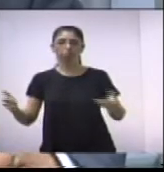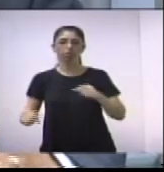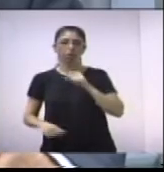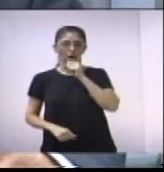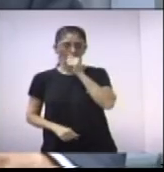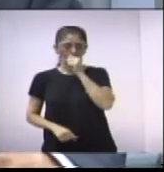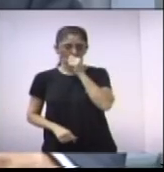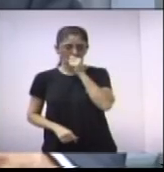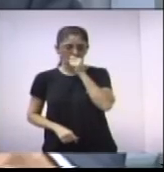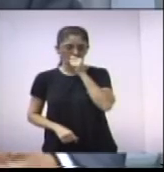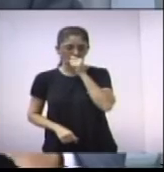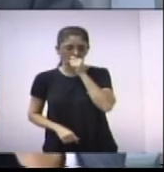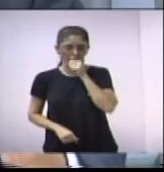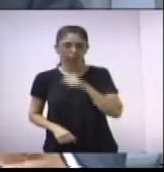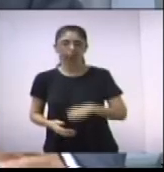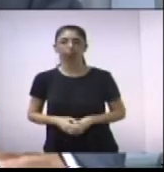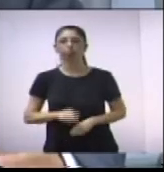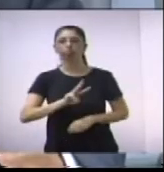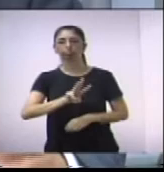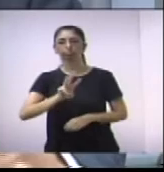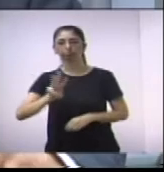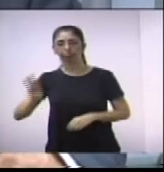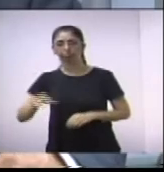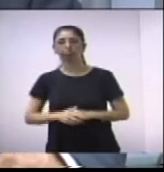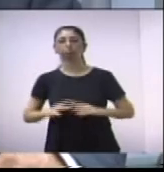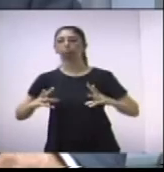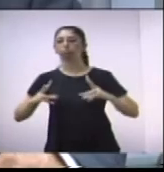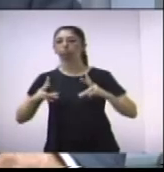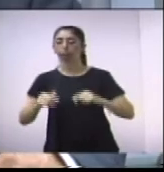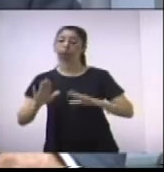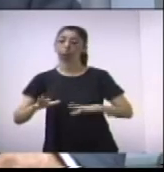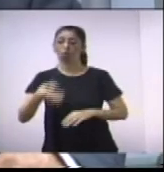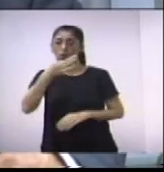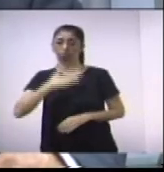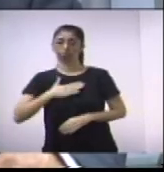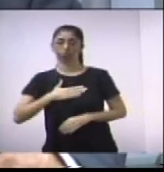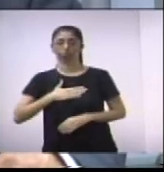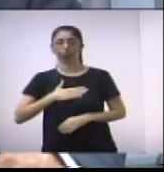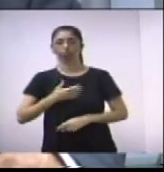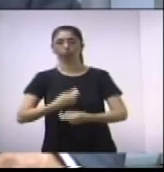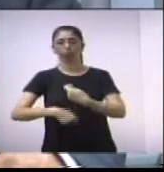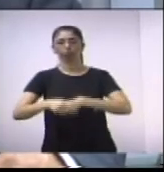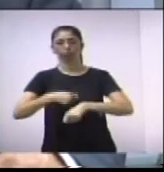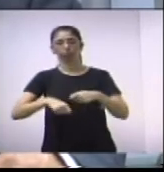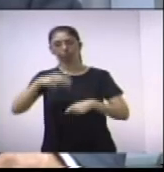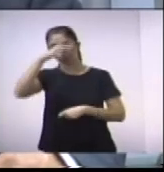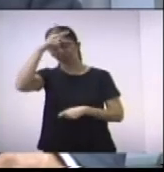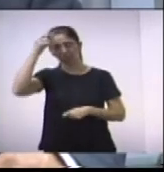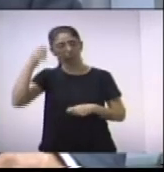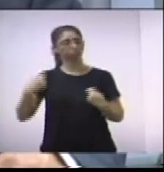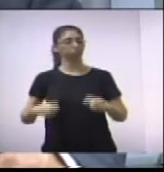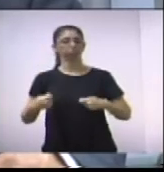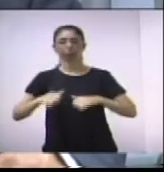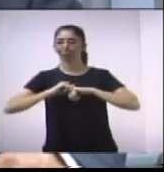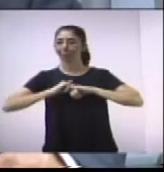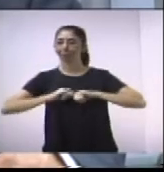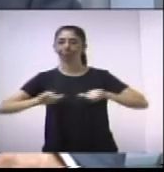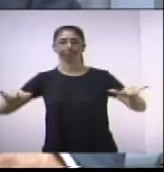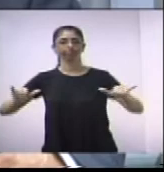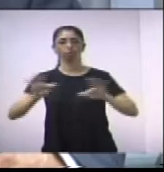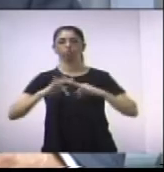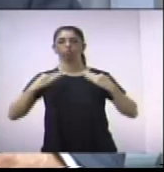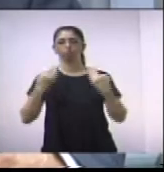sua vulnerabilidade. Acho que o governo municipal não deveria se comportar dessa maneira, tratando as